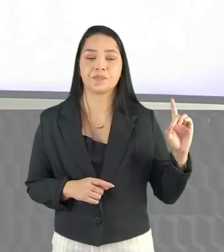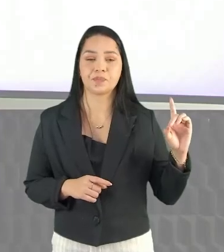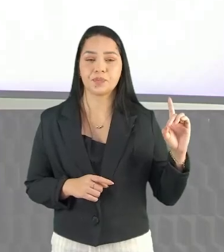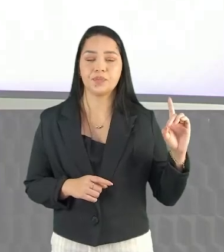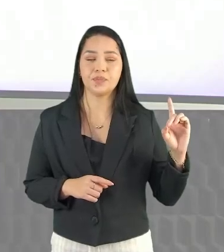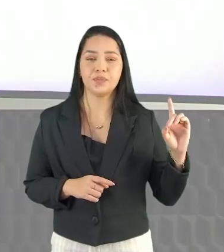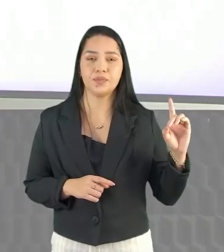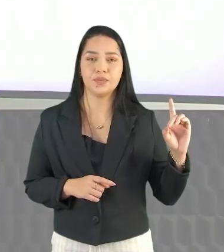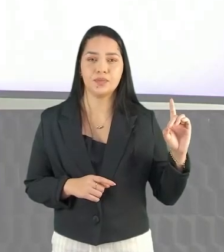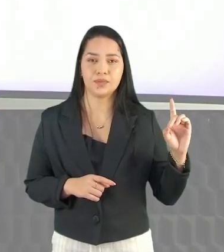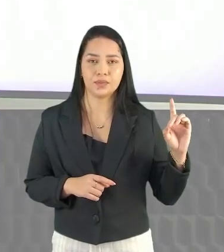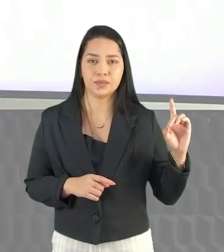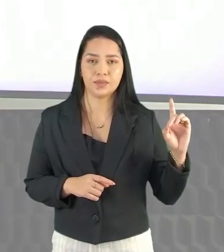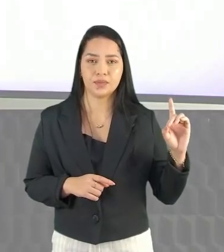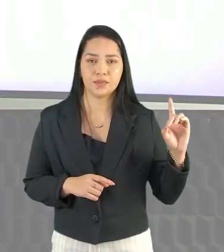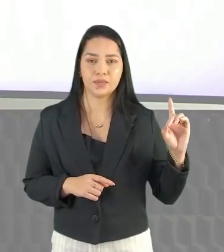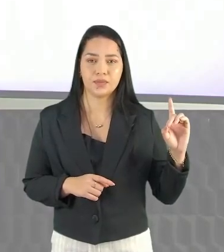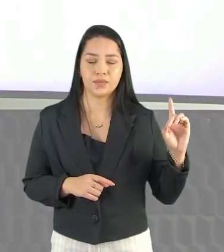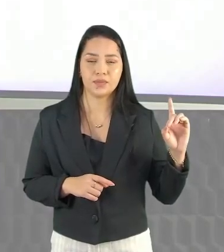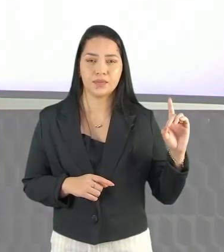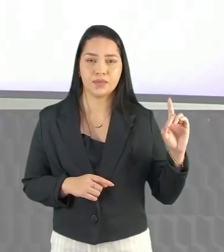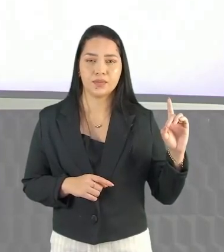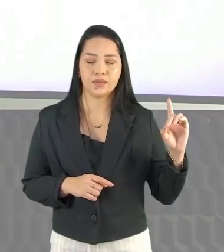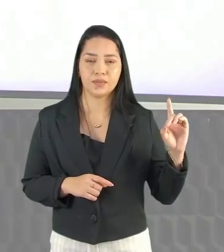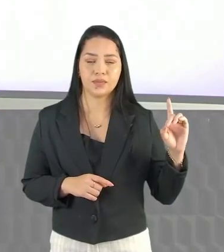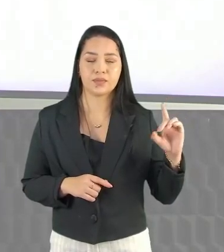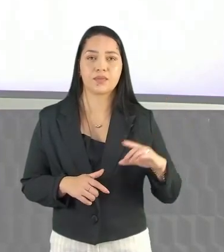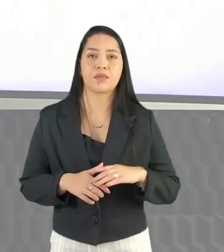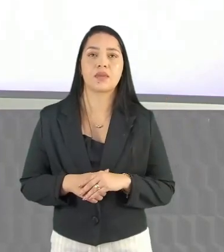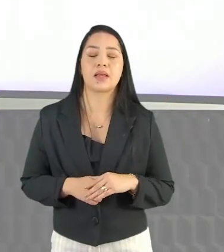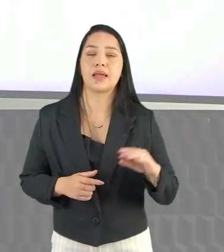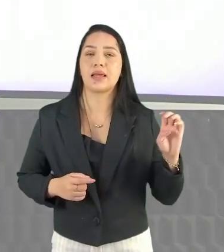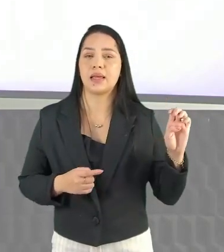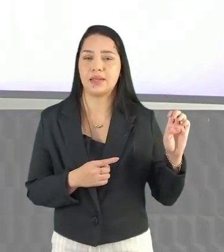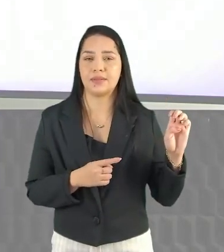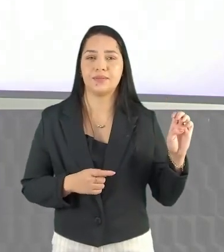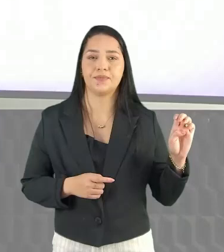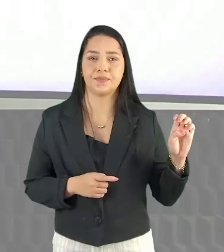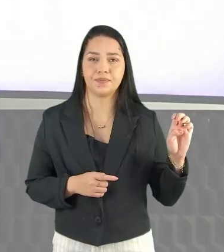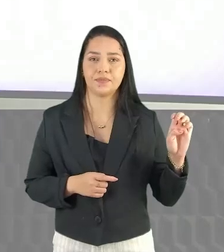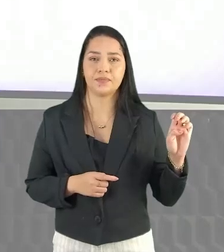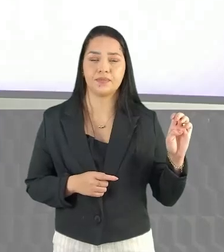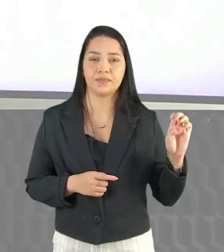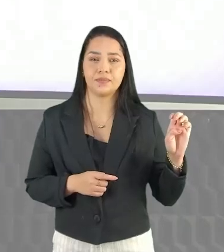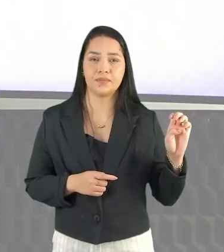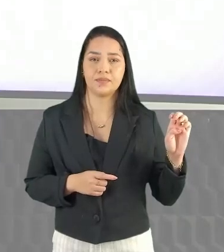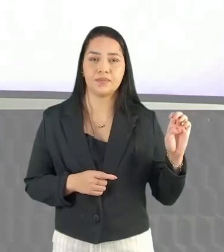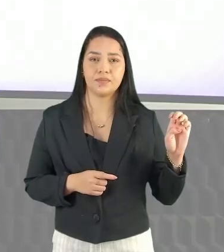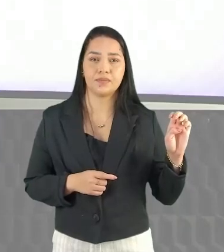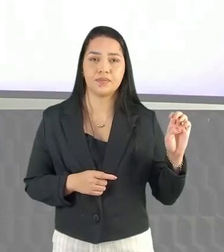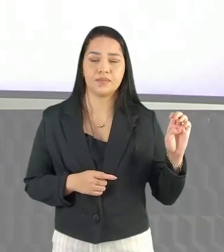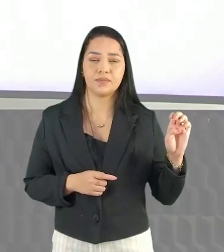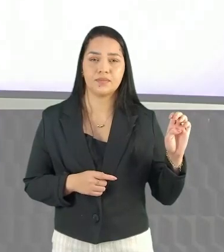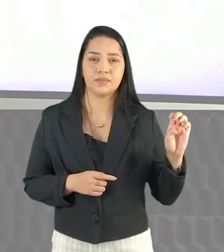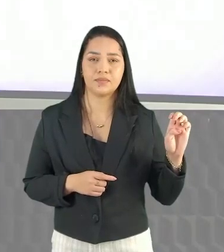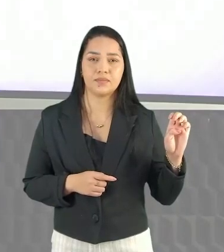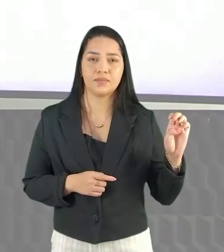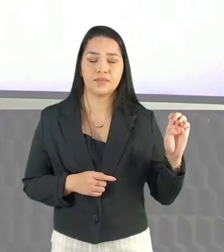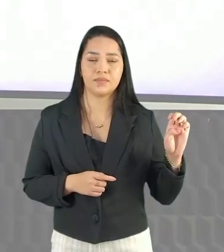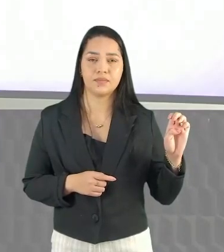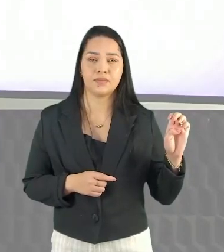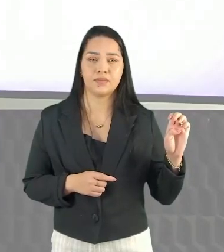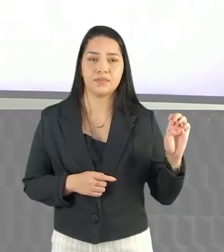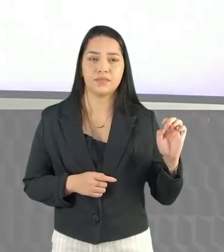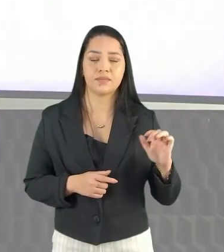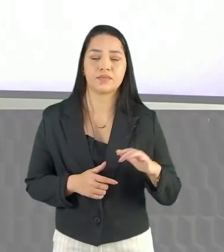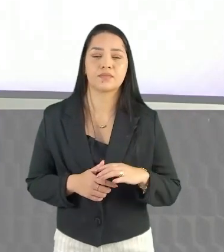das classes populares do campo após a instituição do alistamento obrigatório. E a letra E, a manutenção da mentalidade escravocrata da oficialidade após